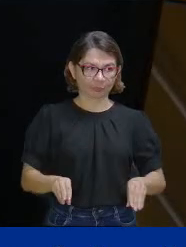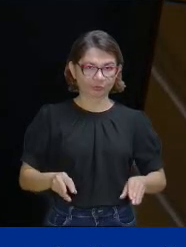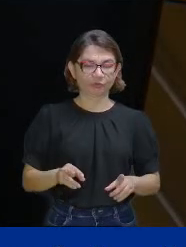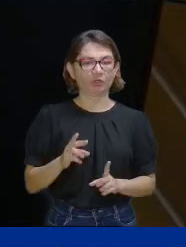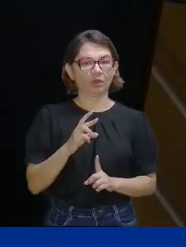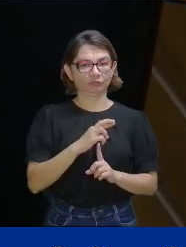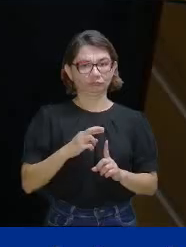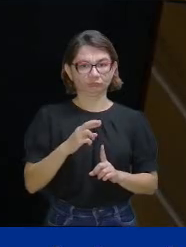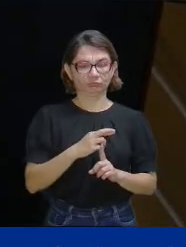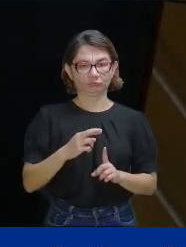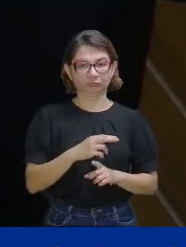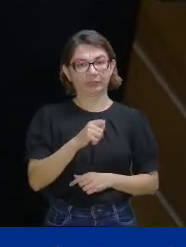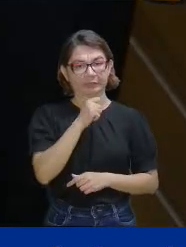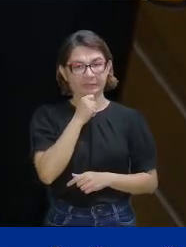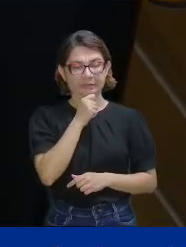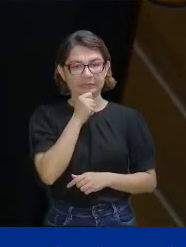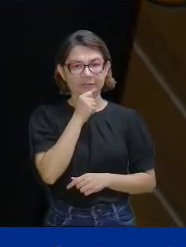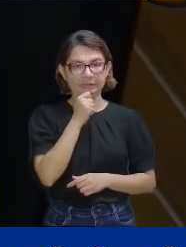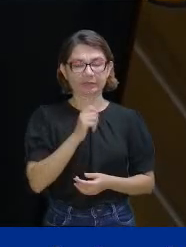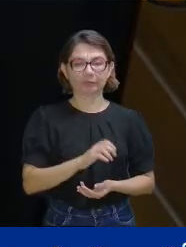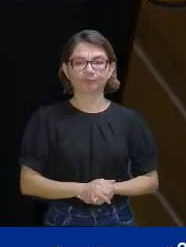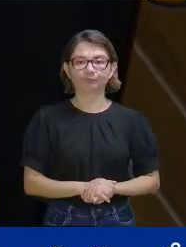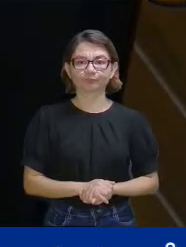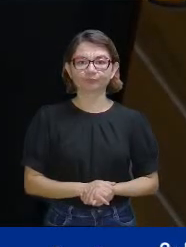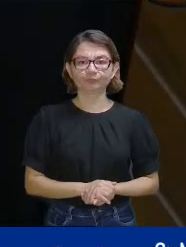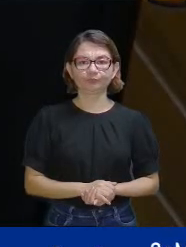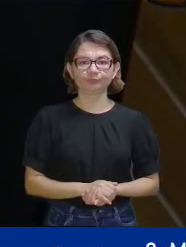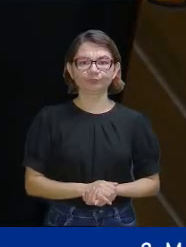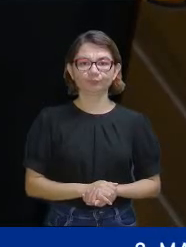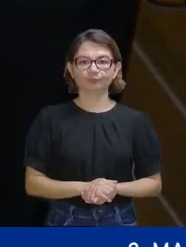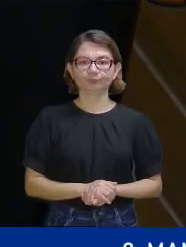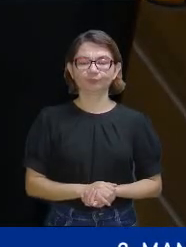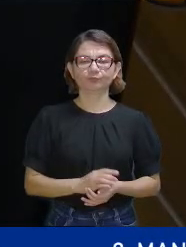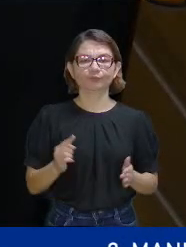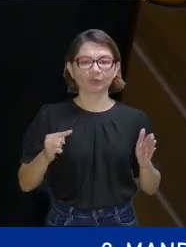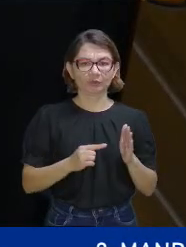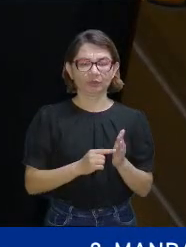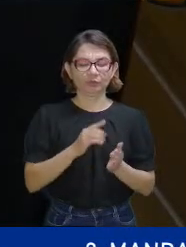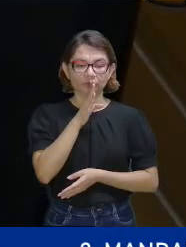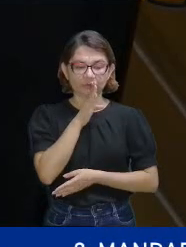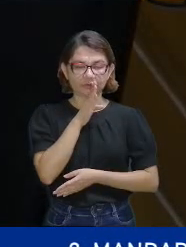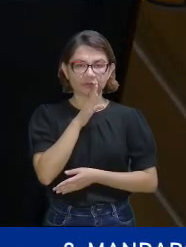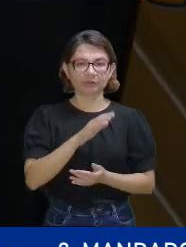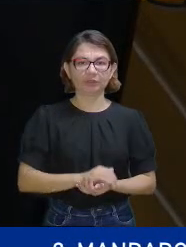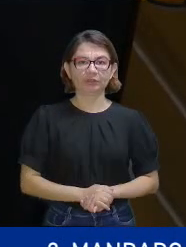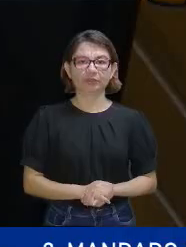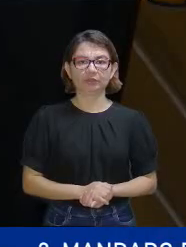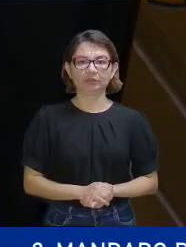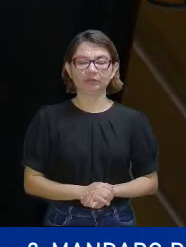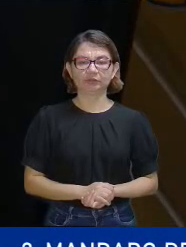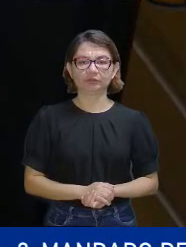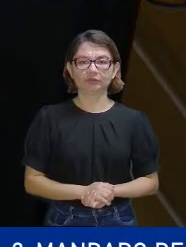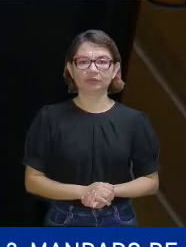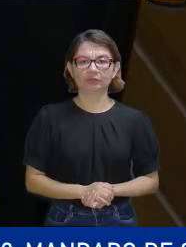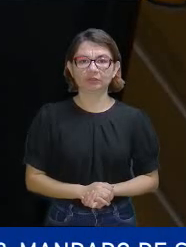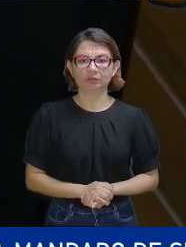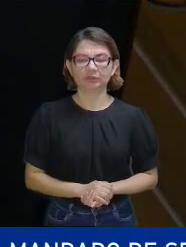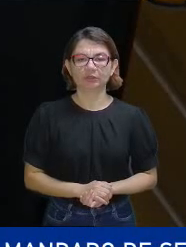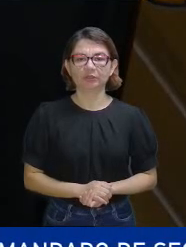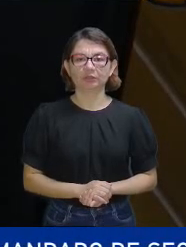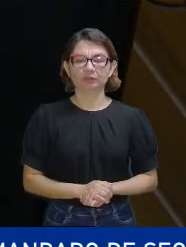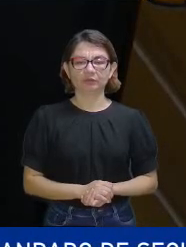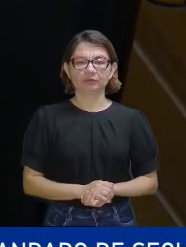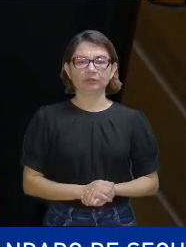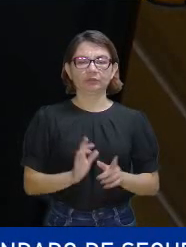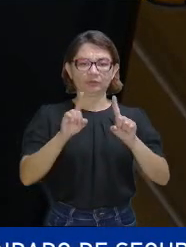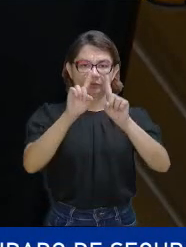em andamento, especialmente aquelas relacionadas à apuração de denúncias anônimas e à atuação Na barra de rolagem inferior, 2.